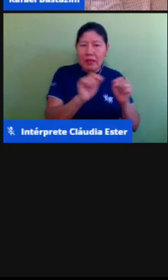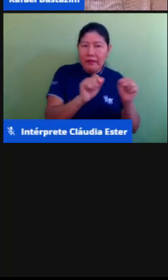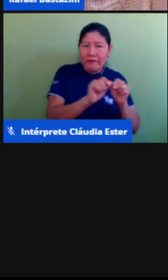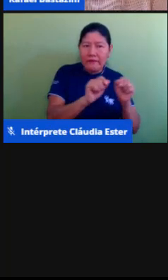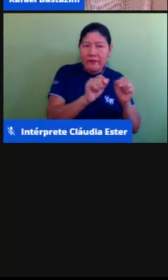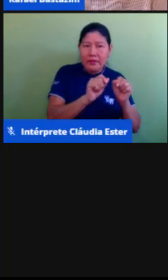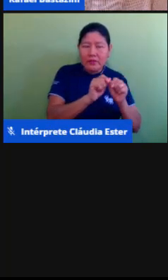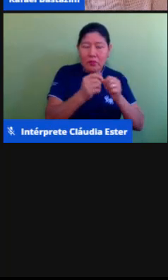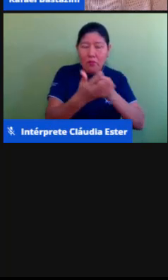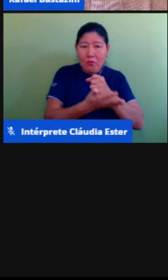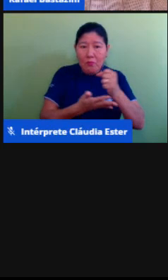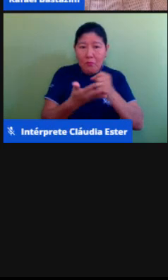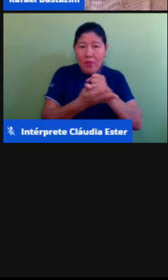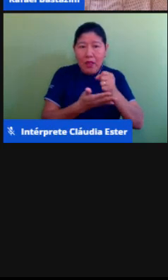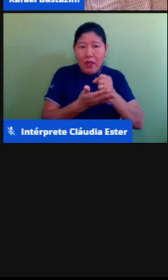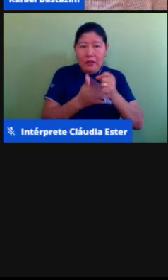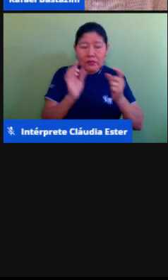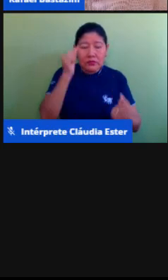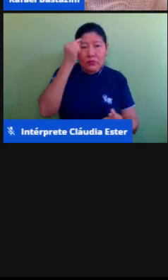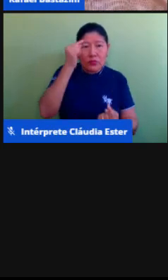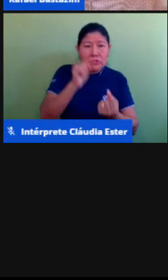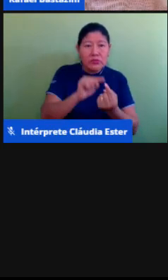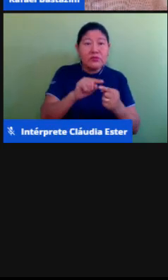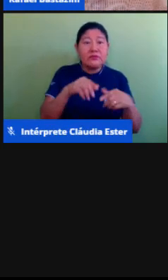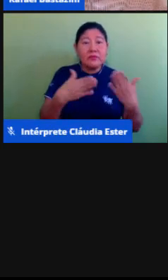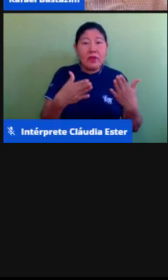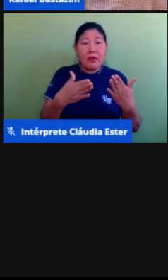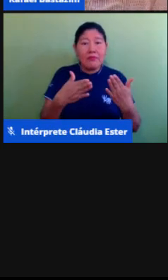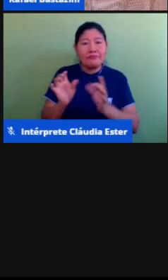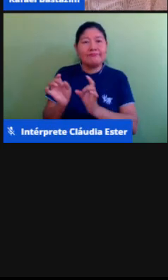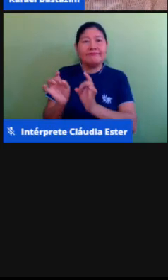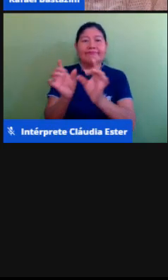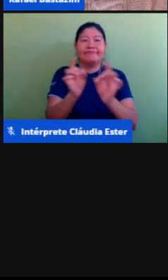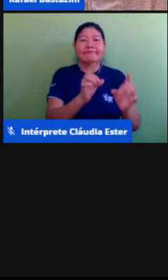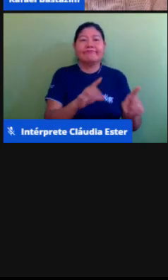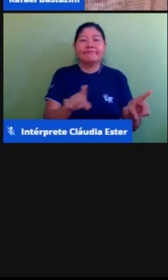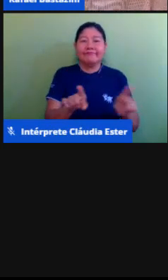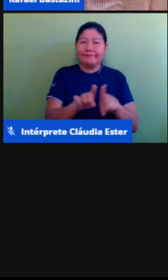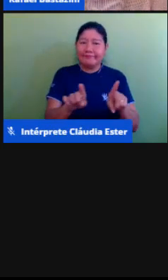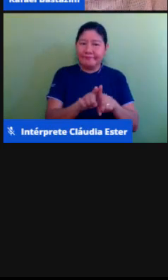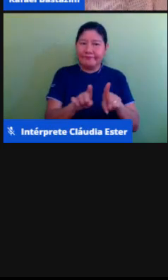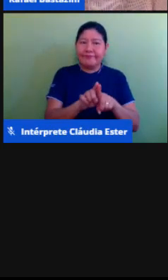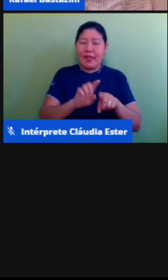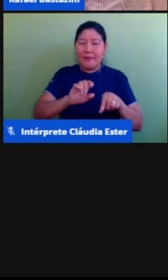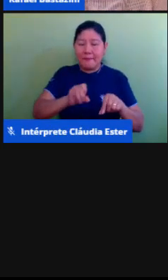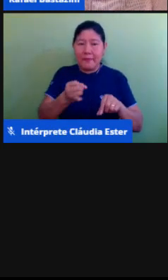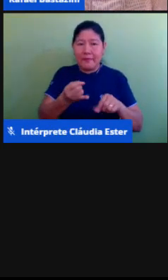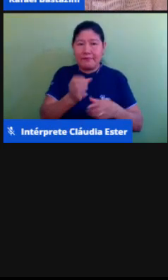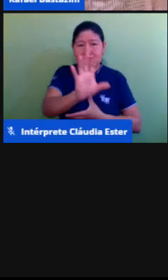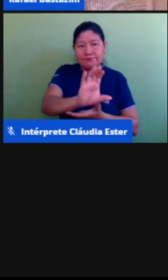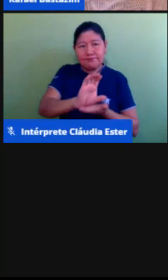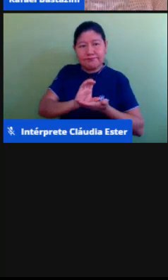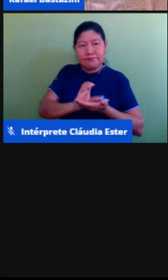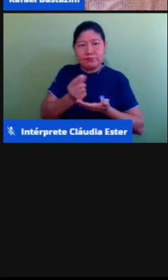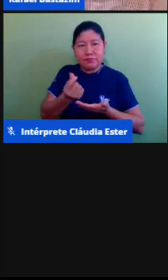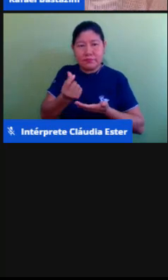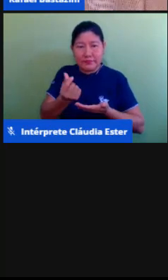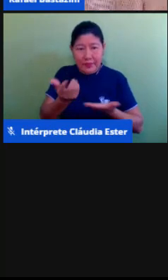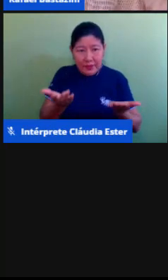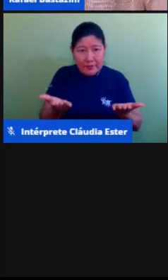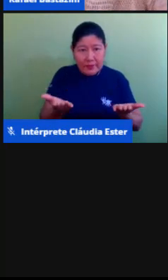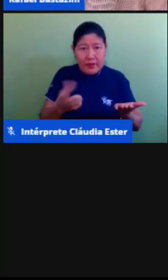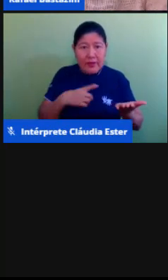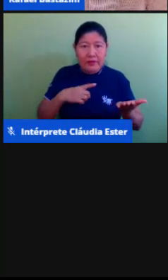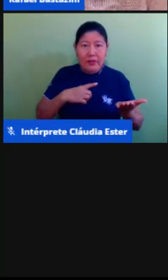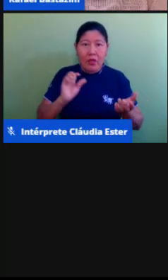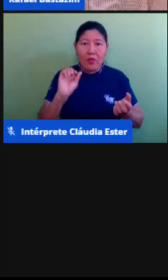para obtenção do lucro. Então, são espaços, são simulacros, eles simulam espaço e